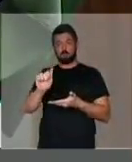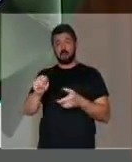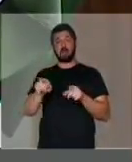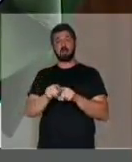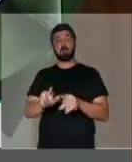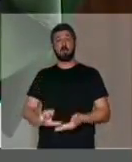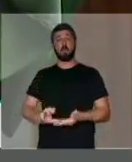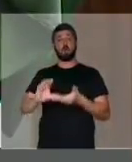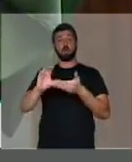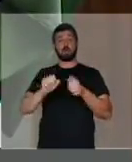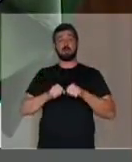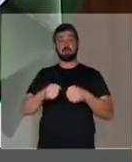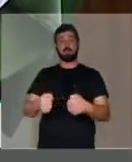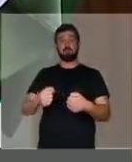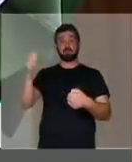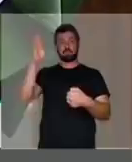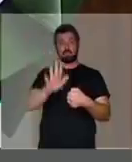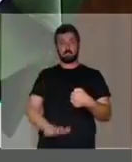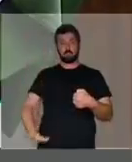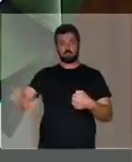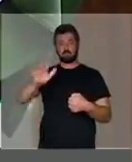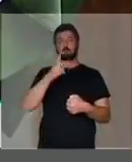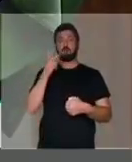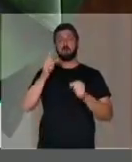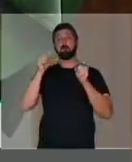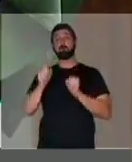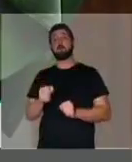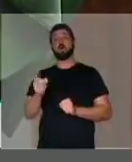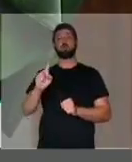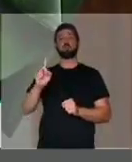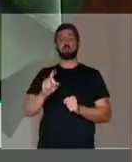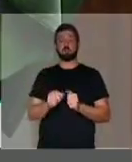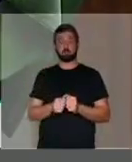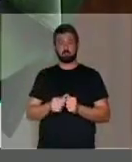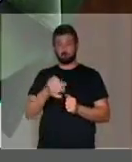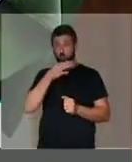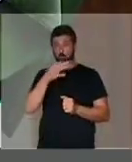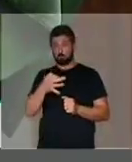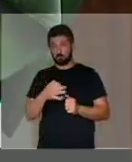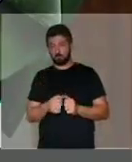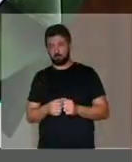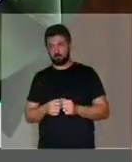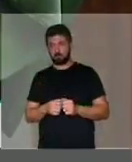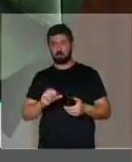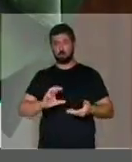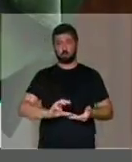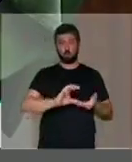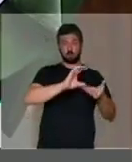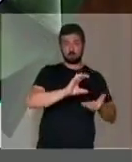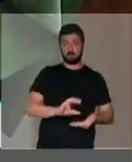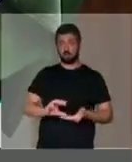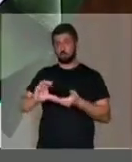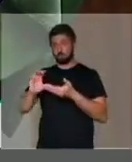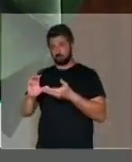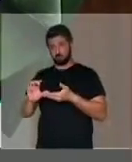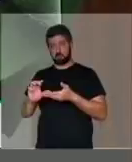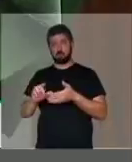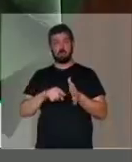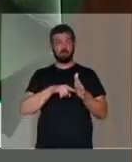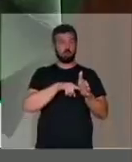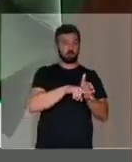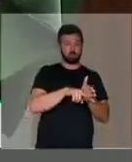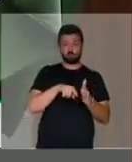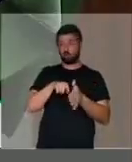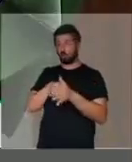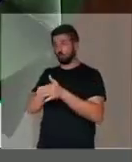Nacional pronunciar sobre a intervenção federal. Sobre essa questão, observe-se que os referidos conselhos foram